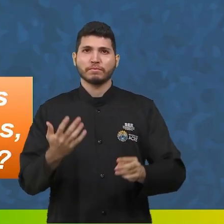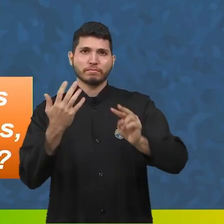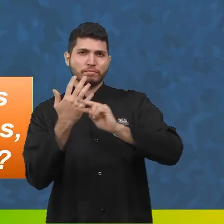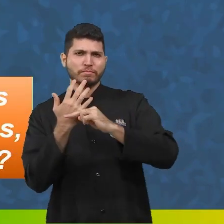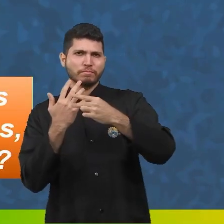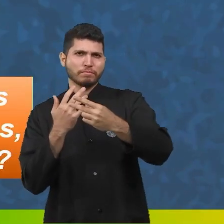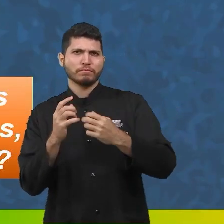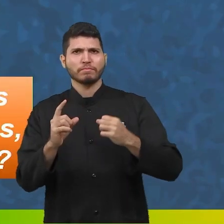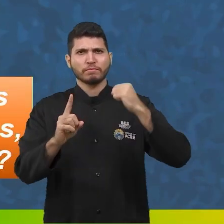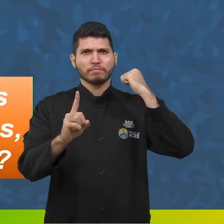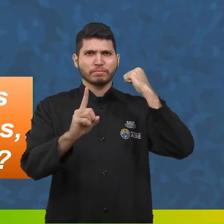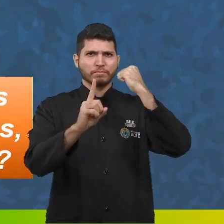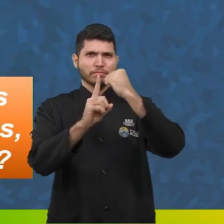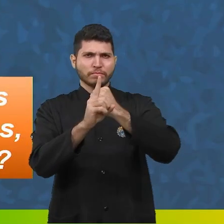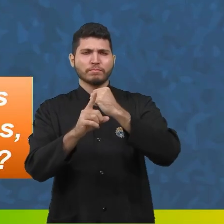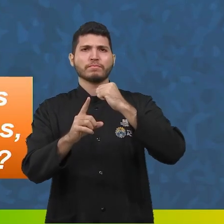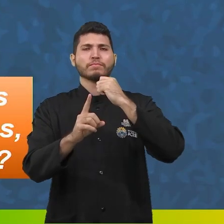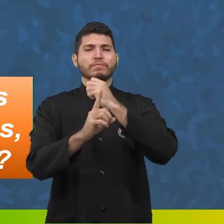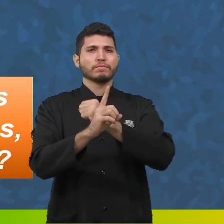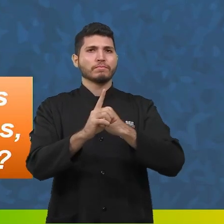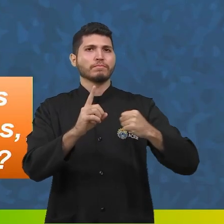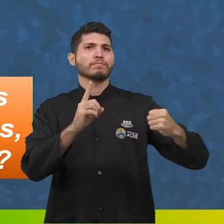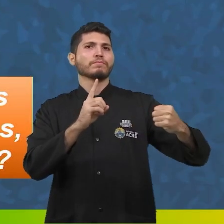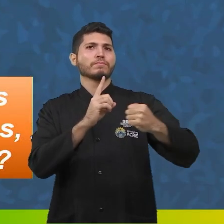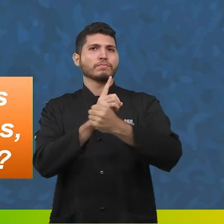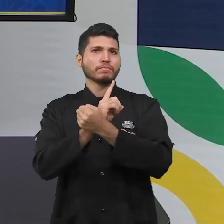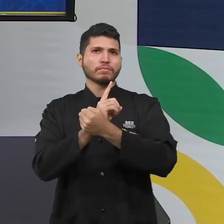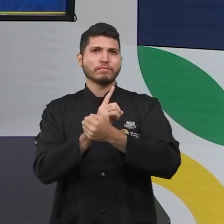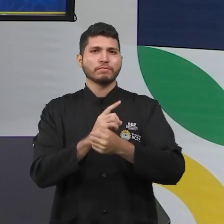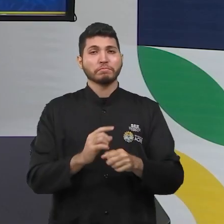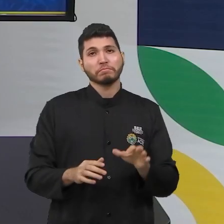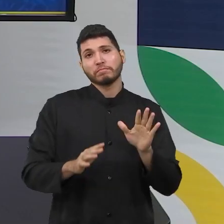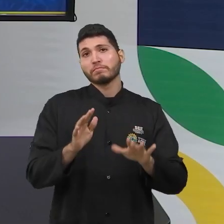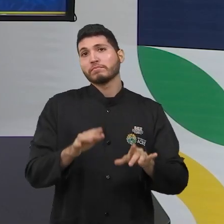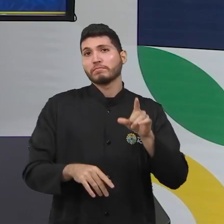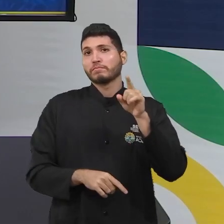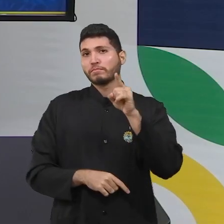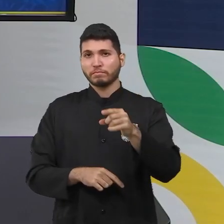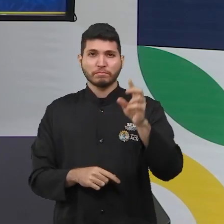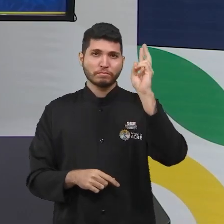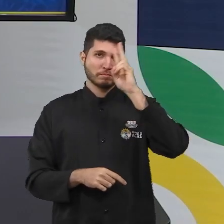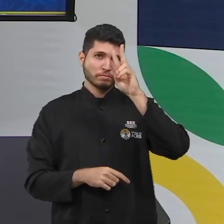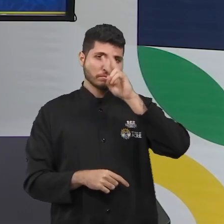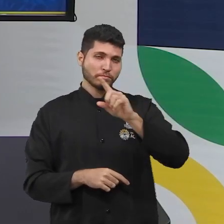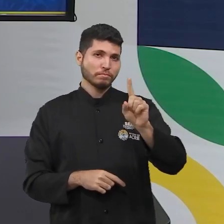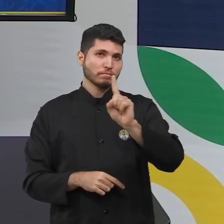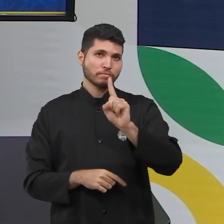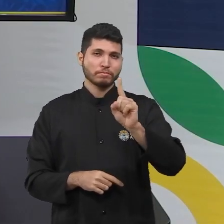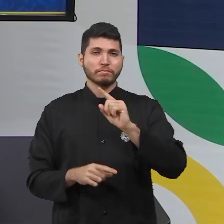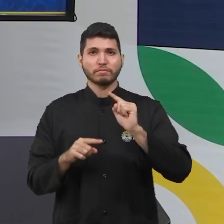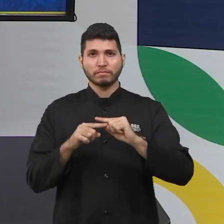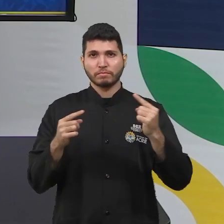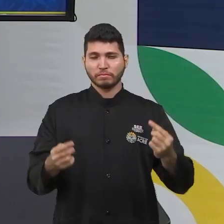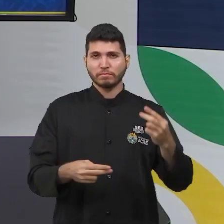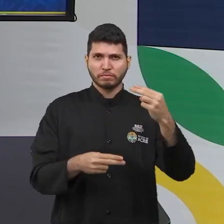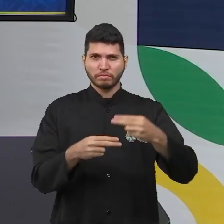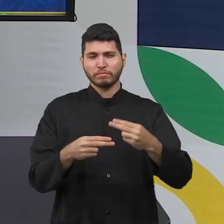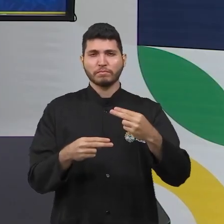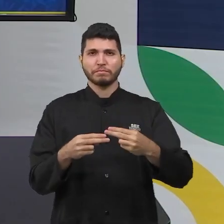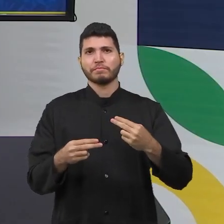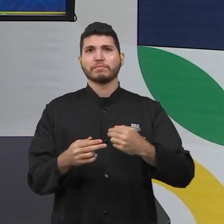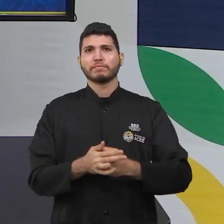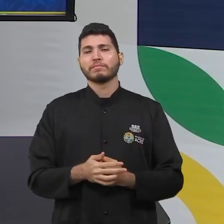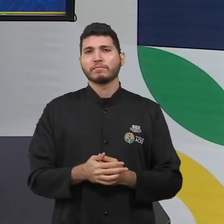sociais concretas. Talvez vocês nem lembrem dessa novela, mas foi uma das novelas que